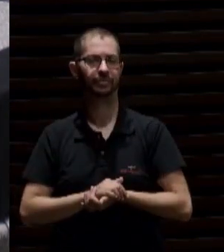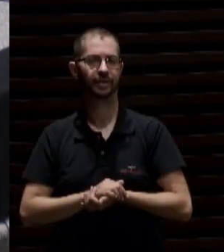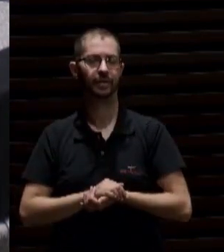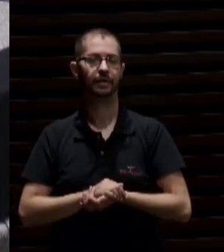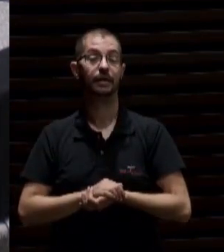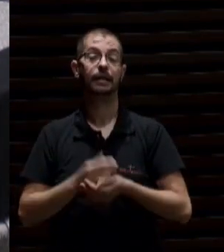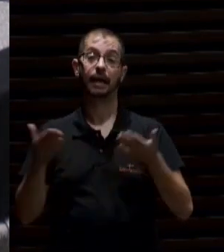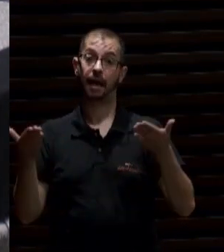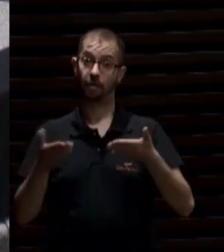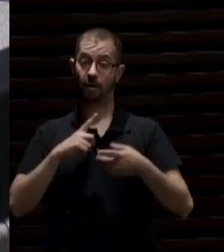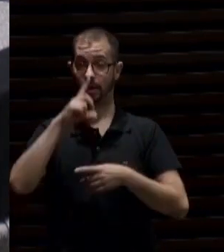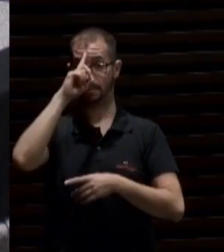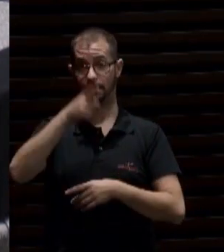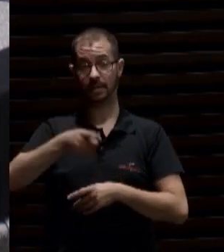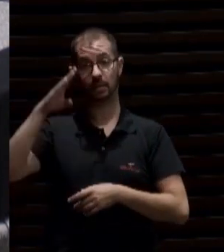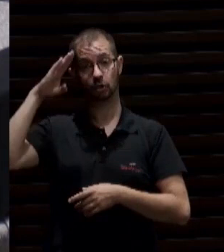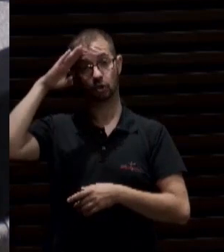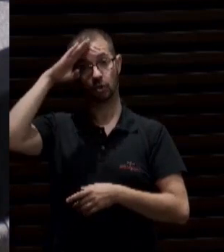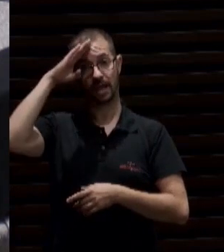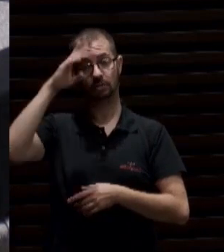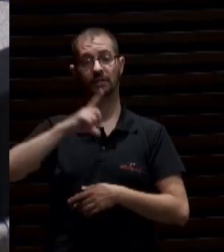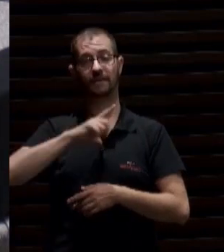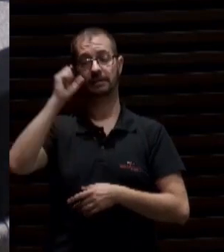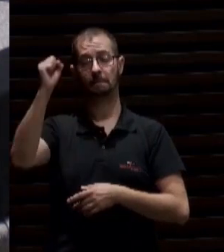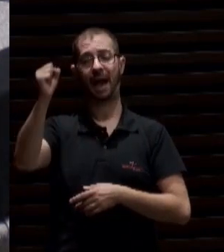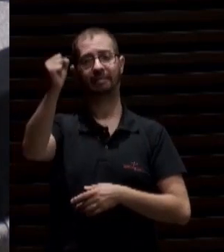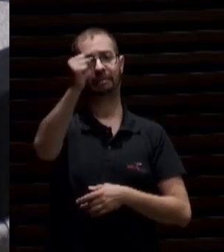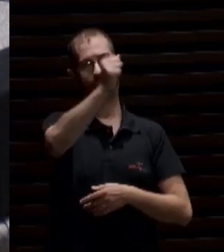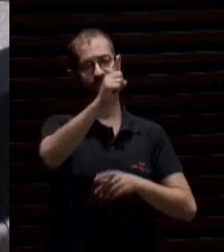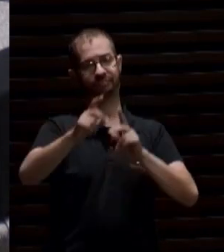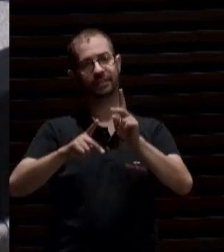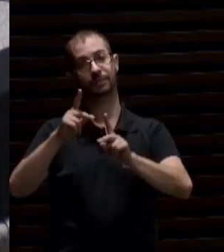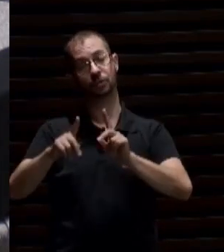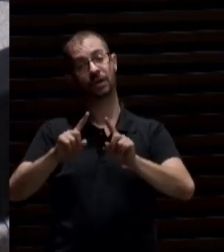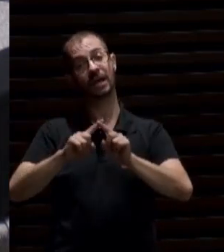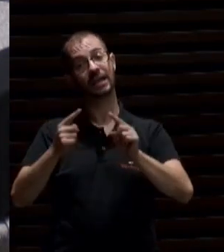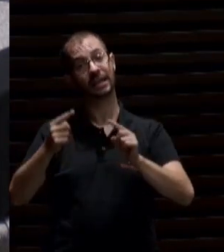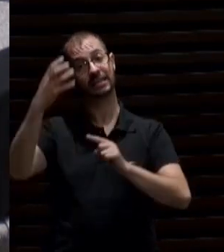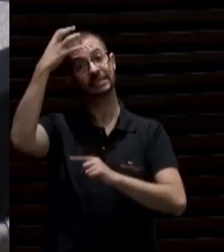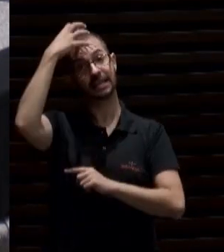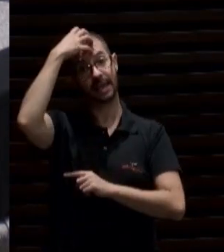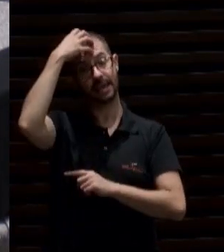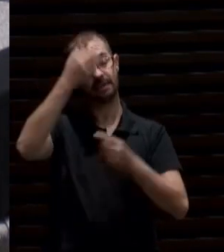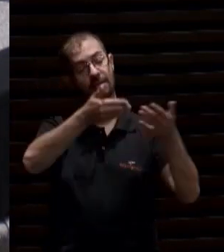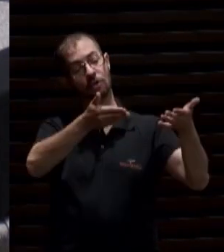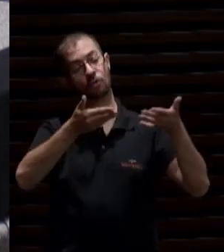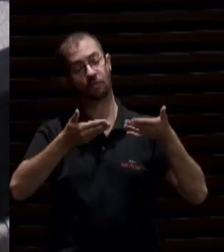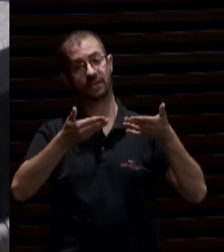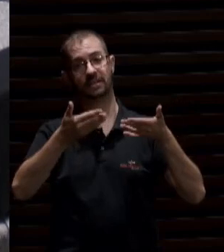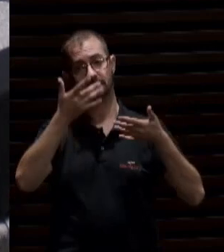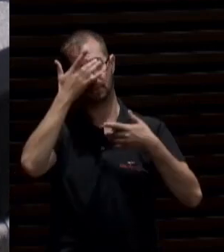envia soldados que fazem com que essas pessoas sejam mortas. Aí, esse rei convida pessoas que não faziam parte do convite